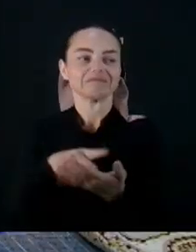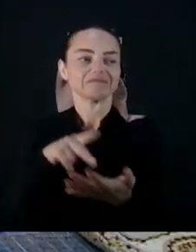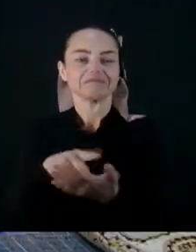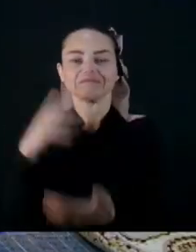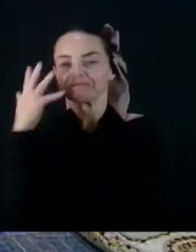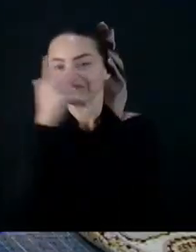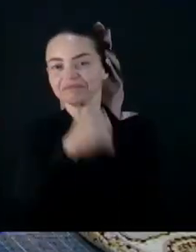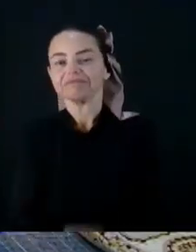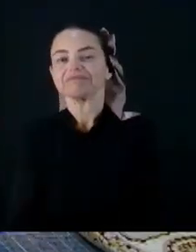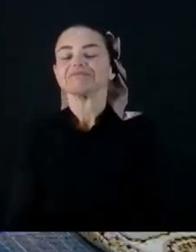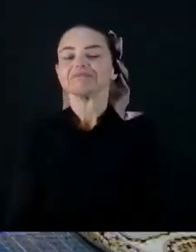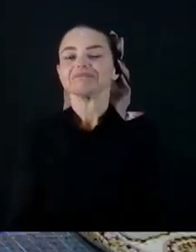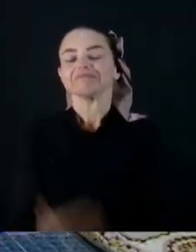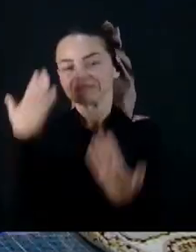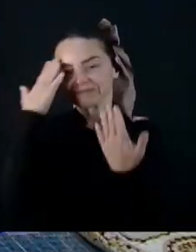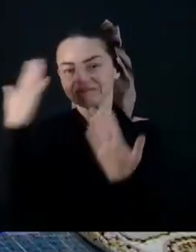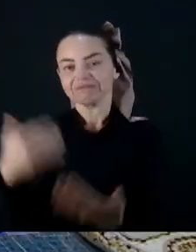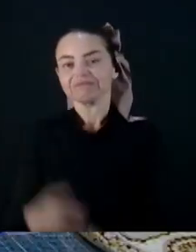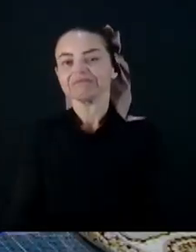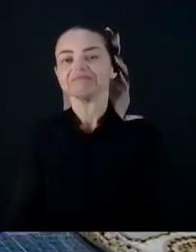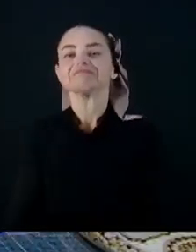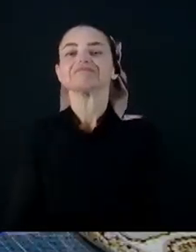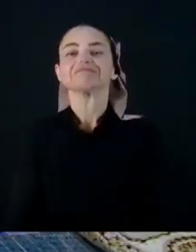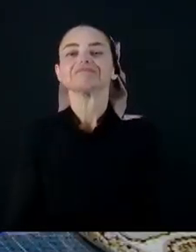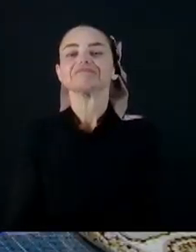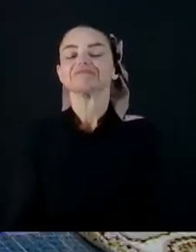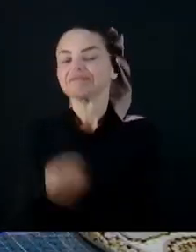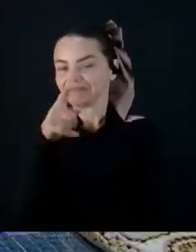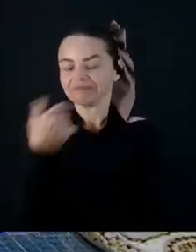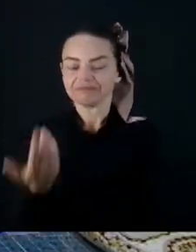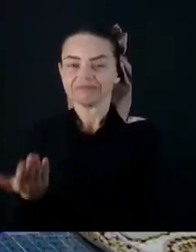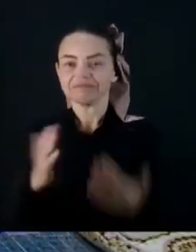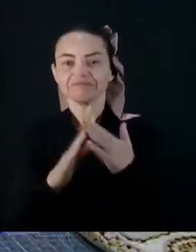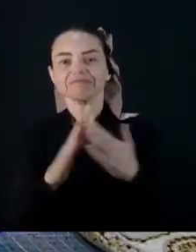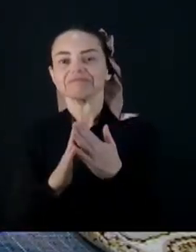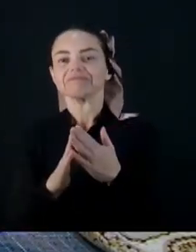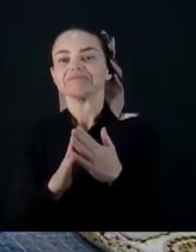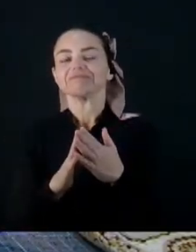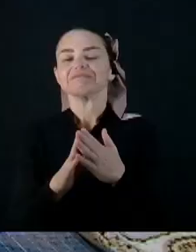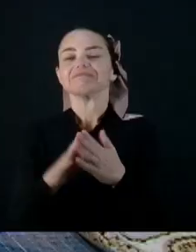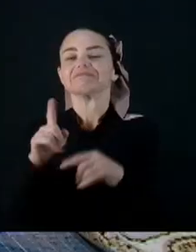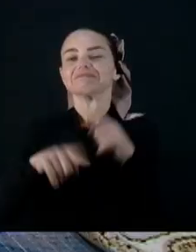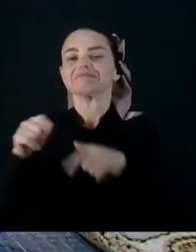Sim. Muito obrigada. Eu que agradeço. Você que tá em casa, separe os materiais e faça também